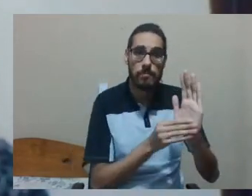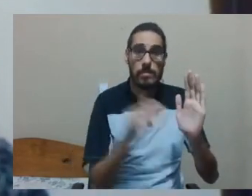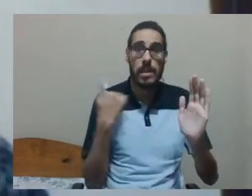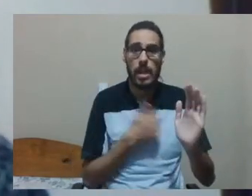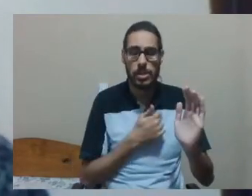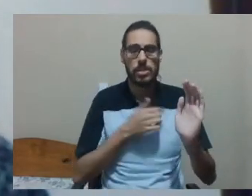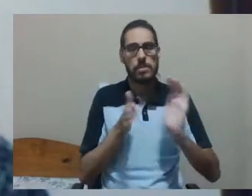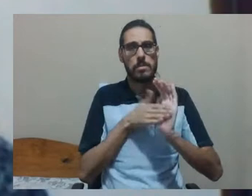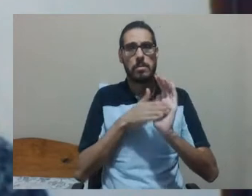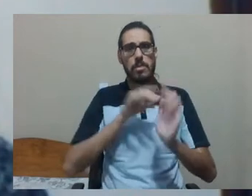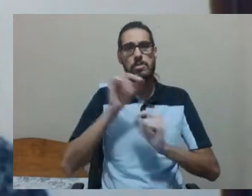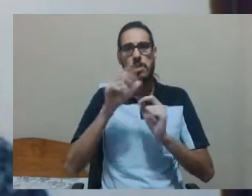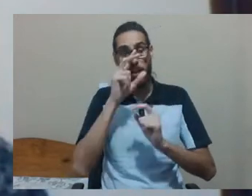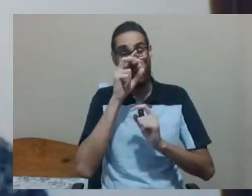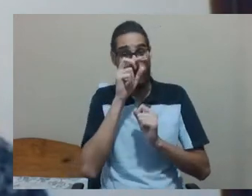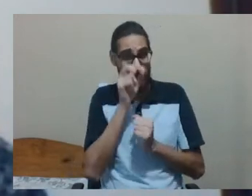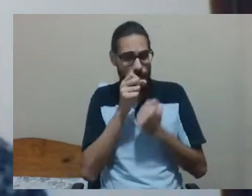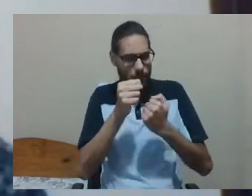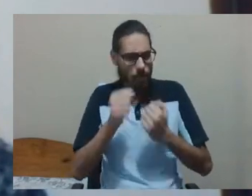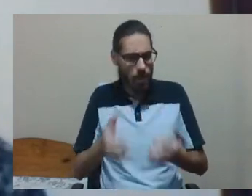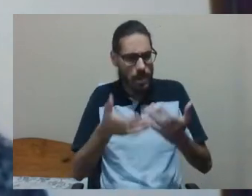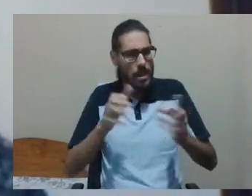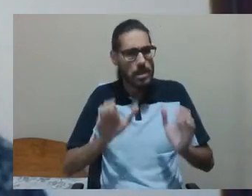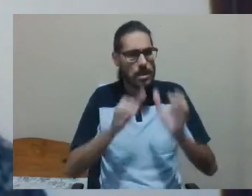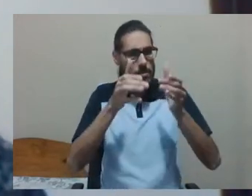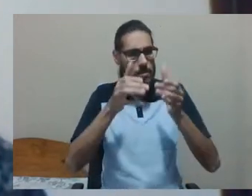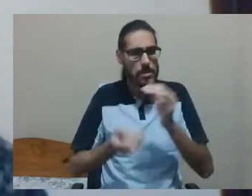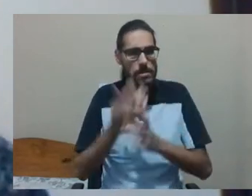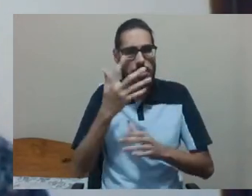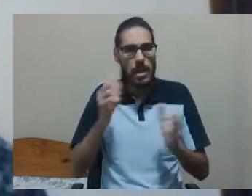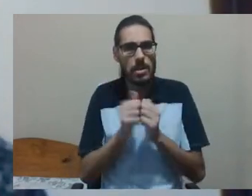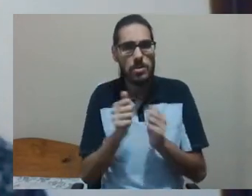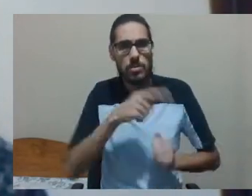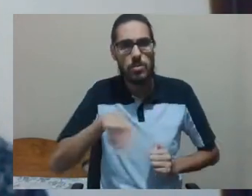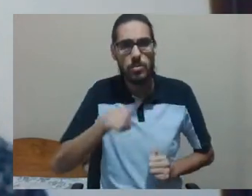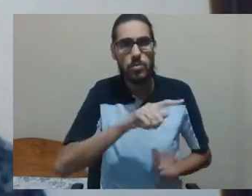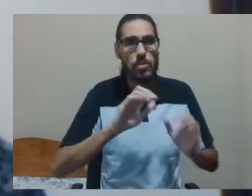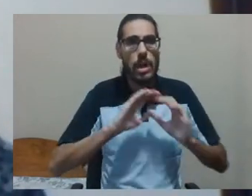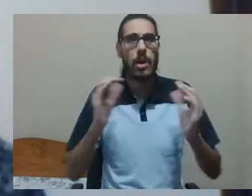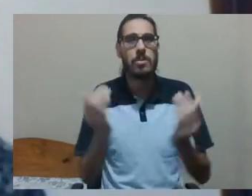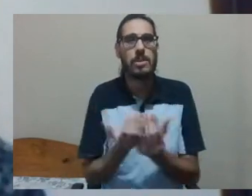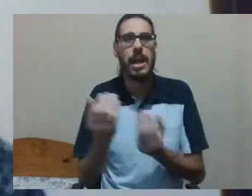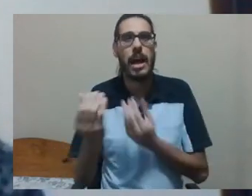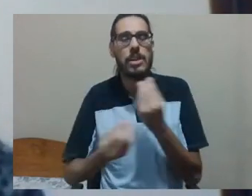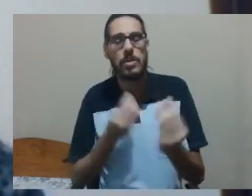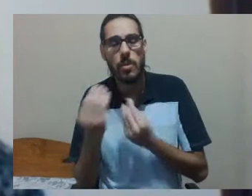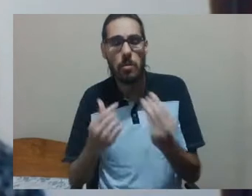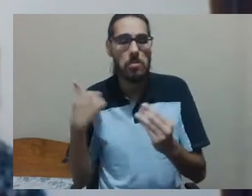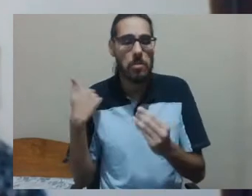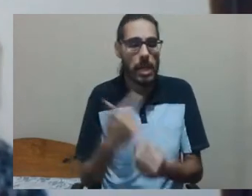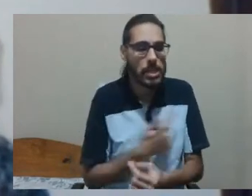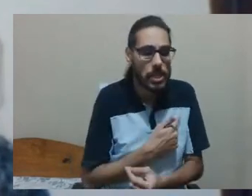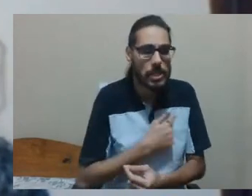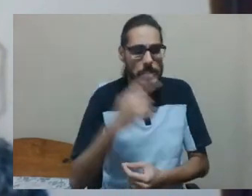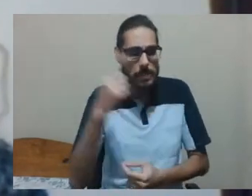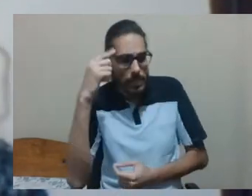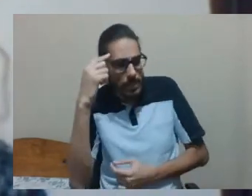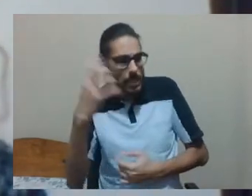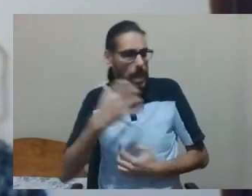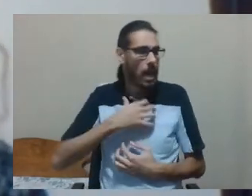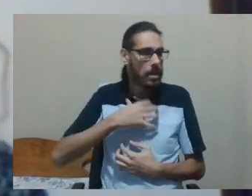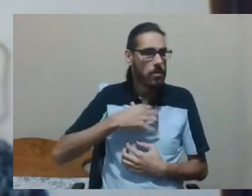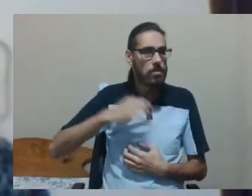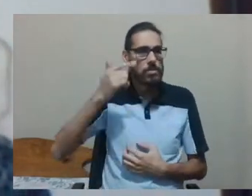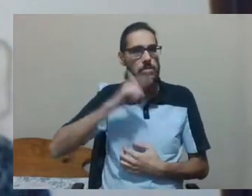comissão, a criar junto com a nossa comunidade esses instrumentos que favoreçam a nossa tomada de decisão para que a gente